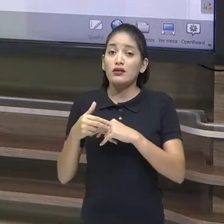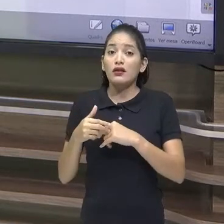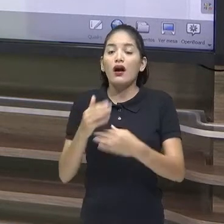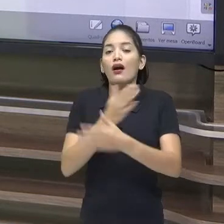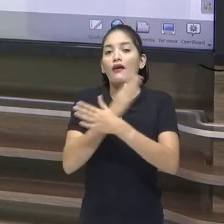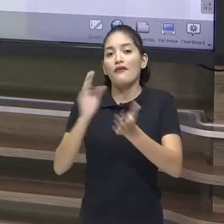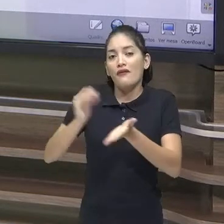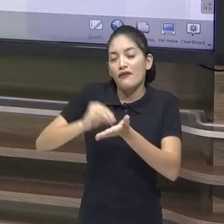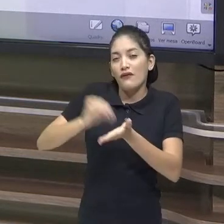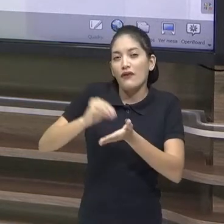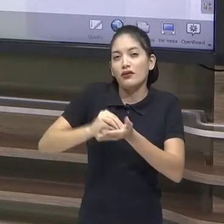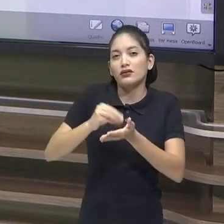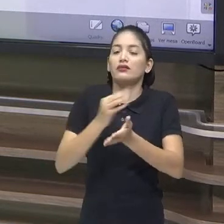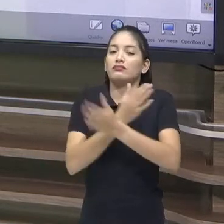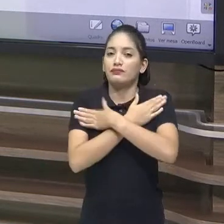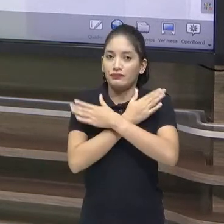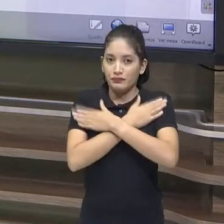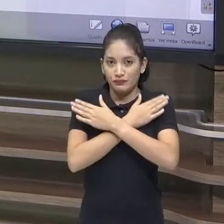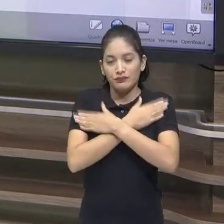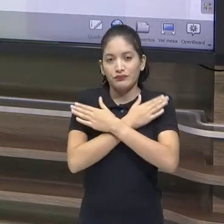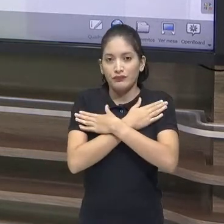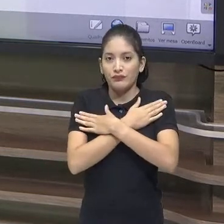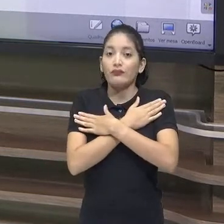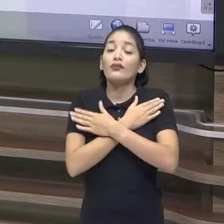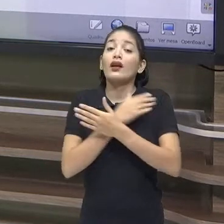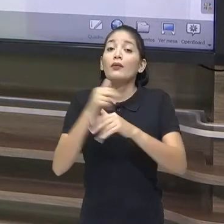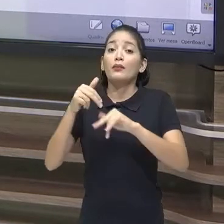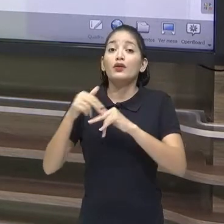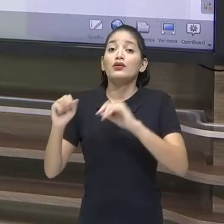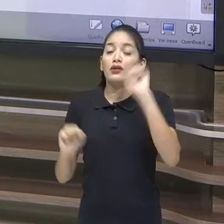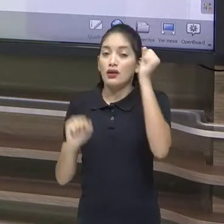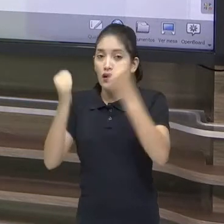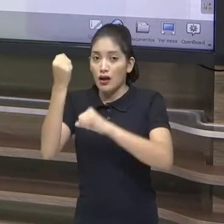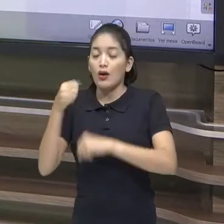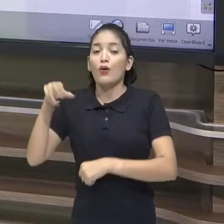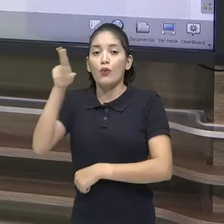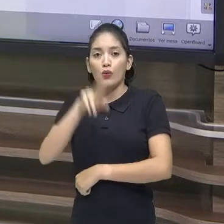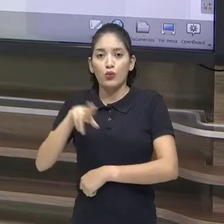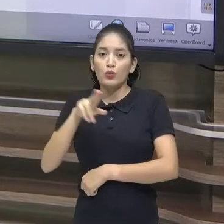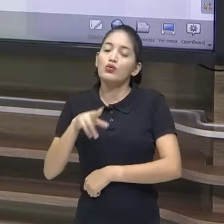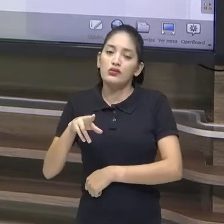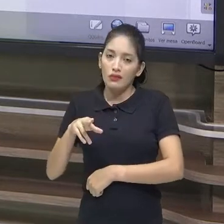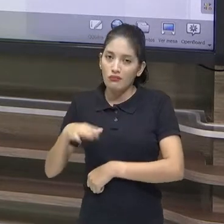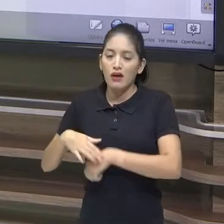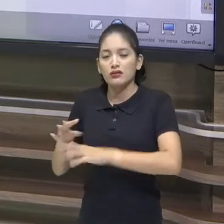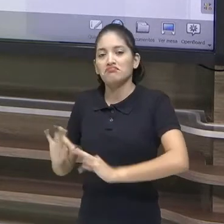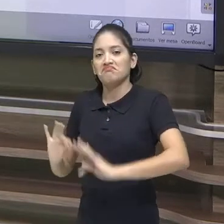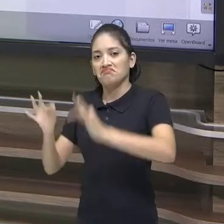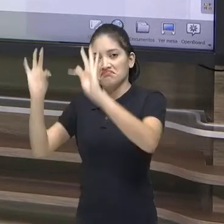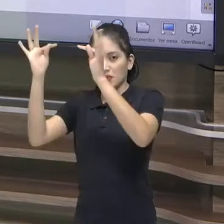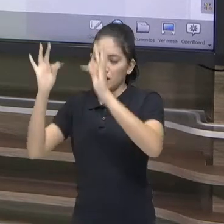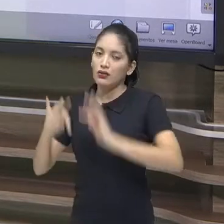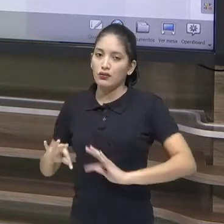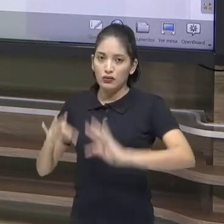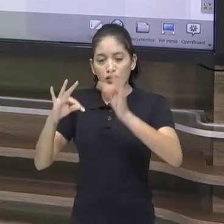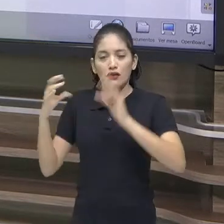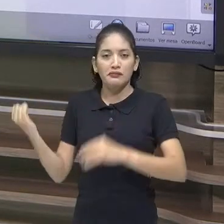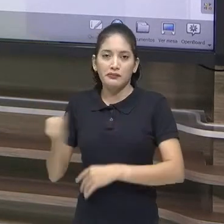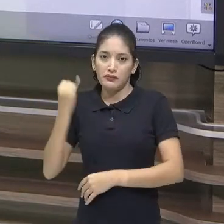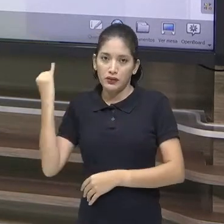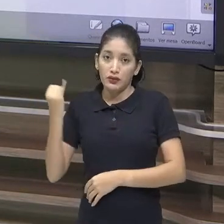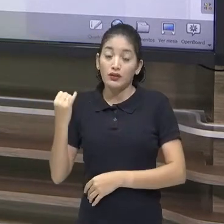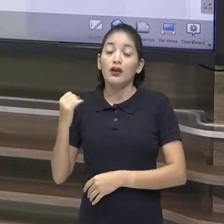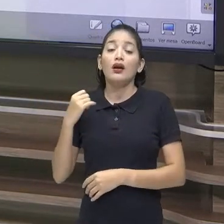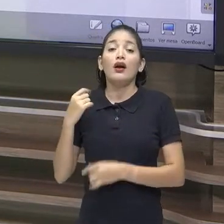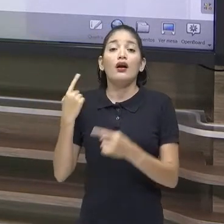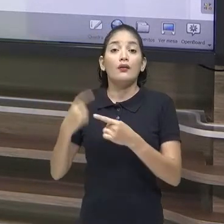né? Principalmente quando essas indústrias elas passam a utilizar mais a tecnologia de ponta, porque a